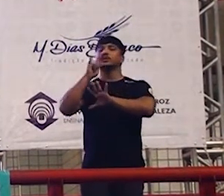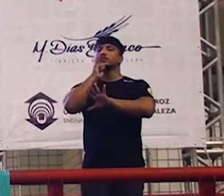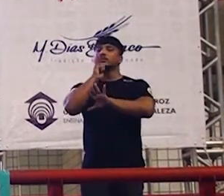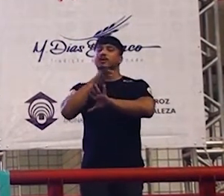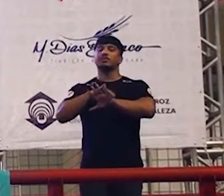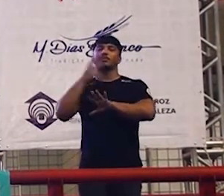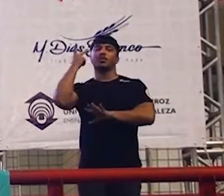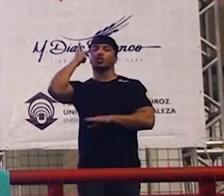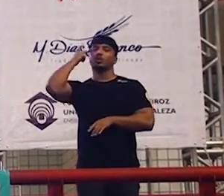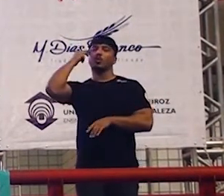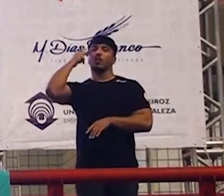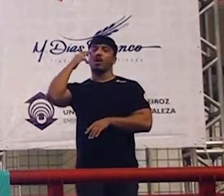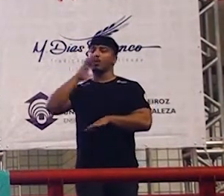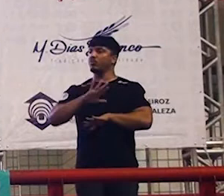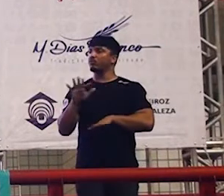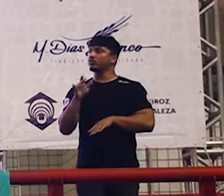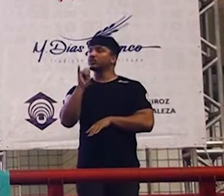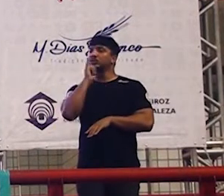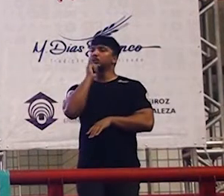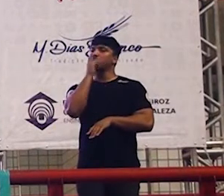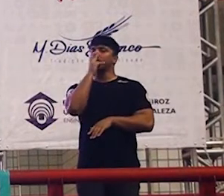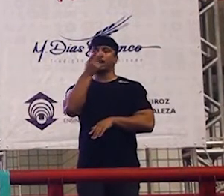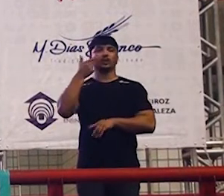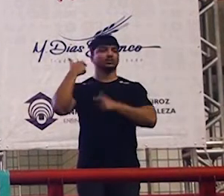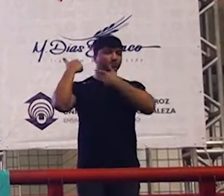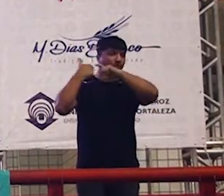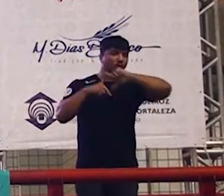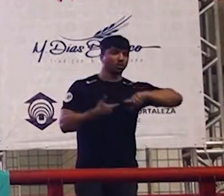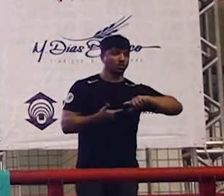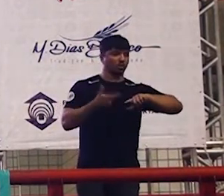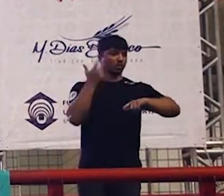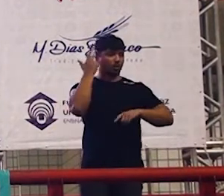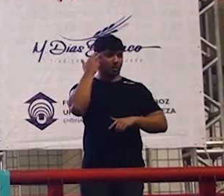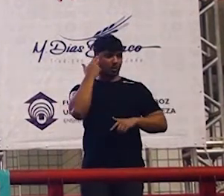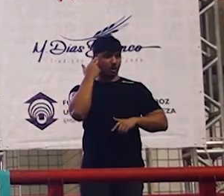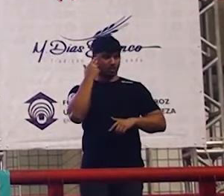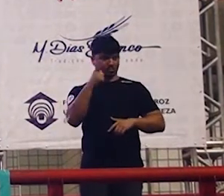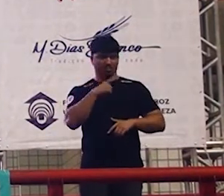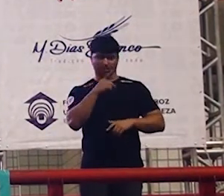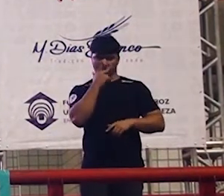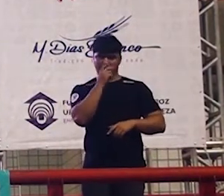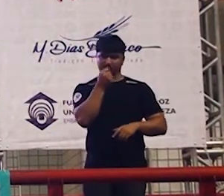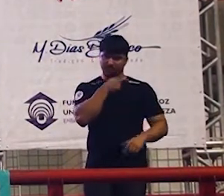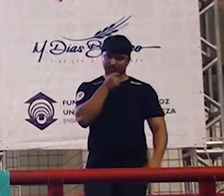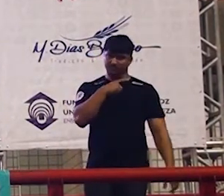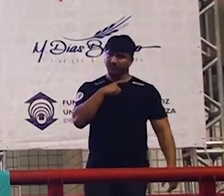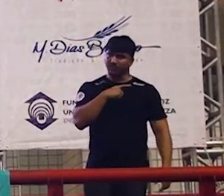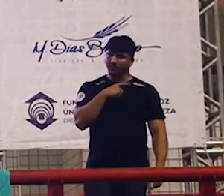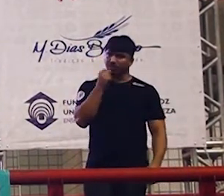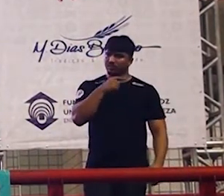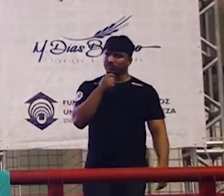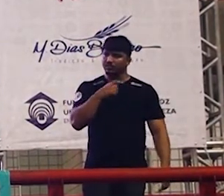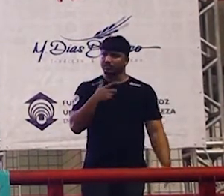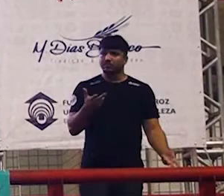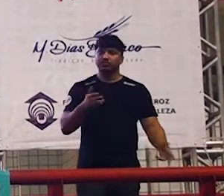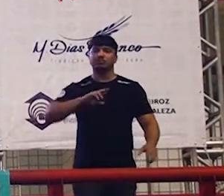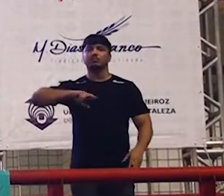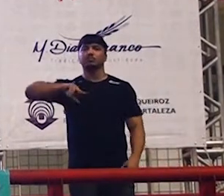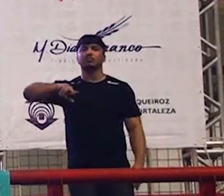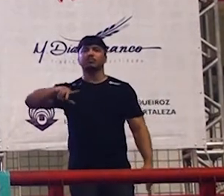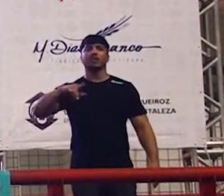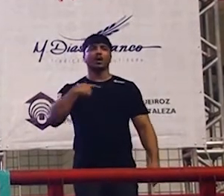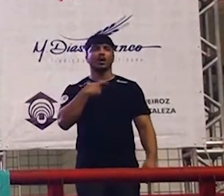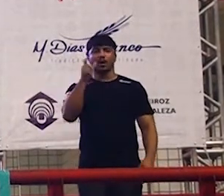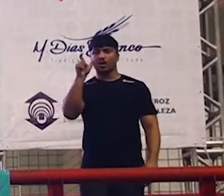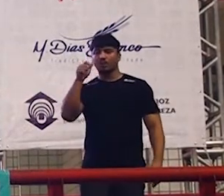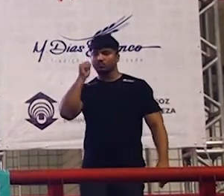estivesse normal, fosse o desenho dela tradicional, teria humor? Não,